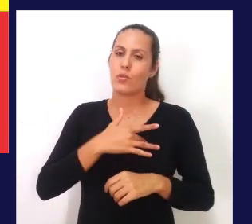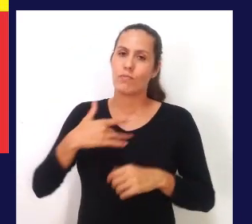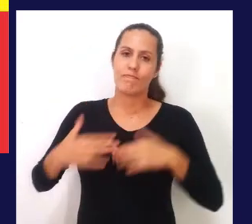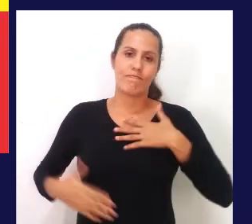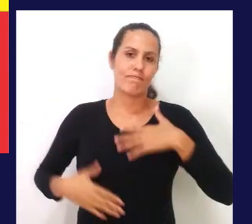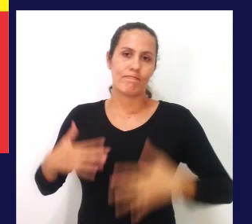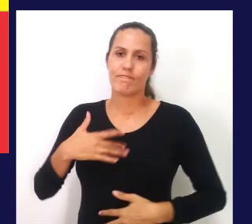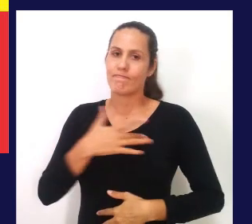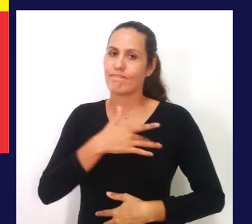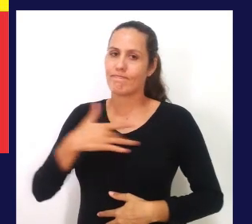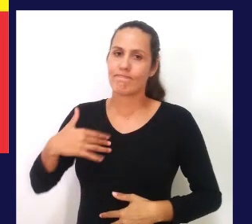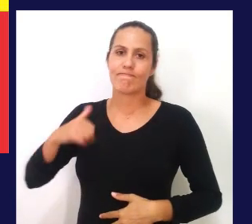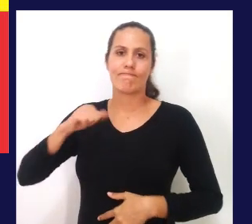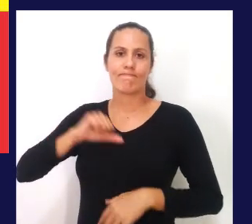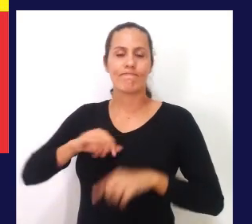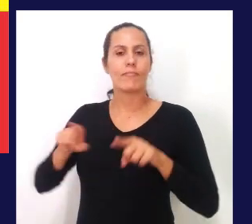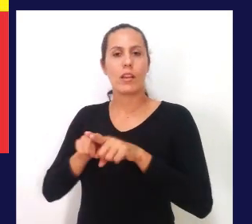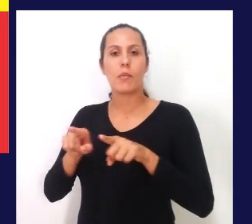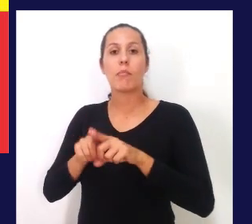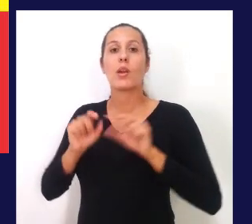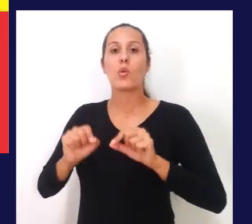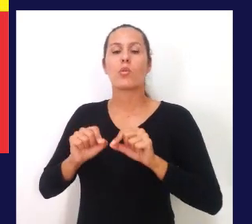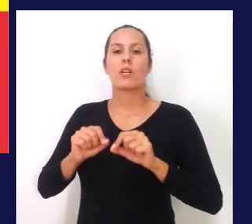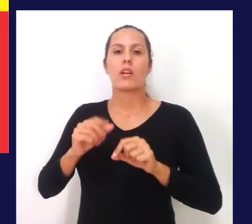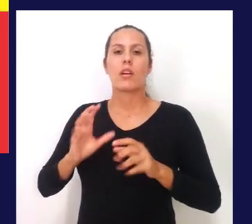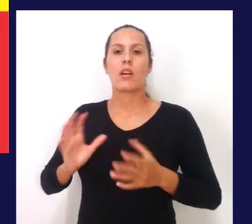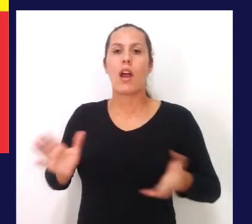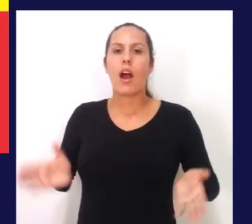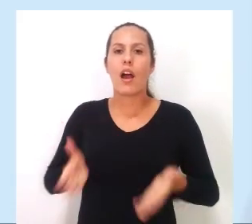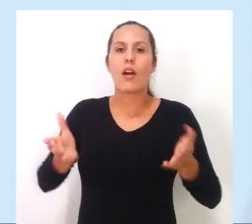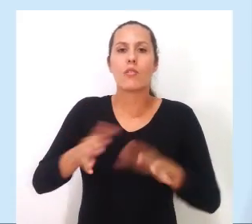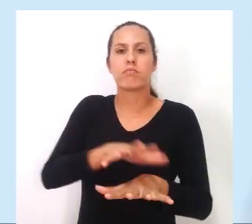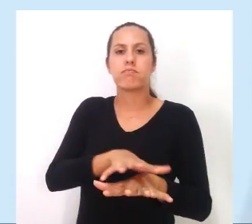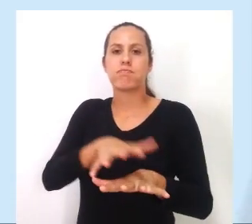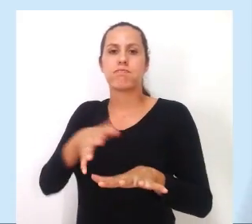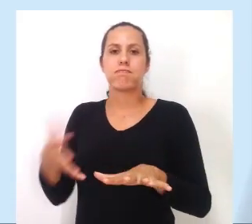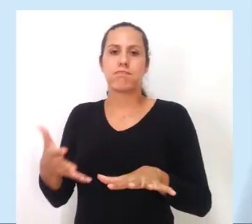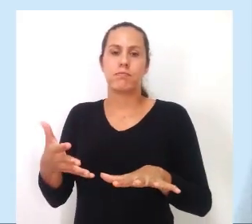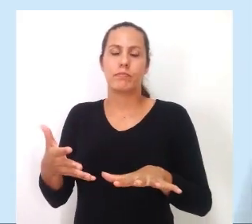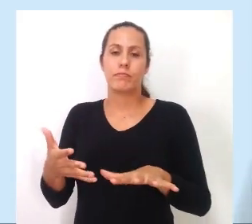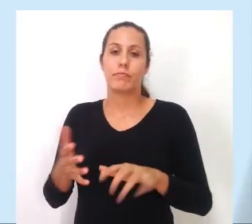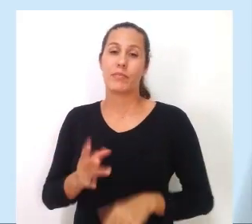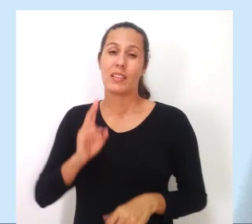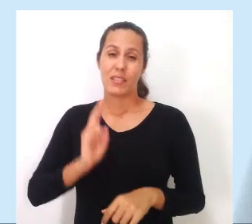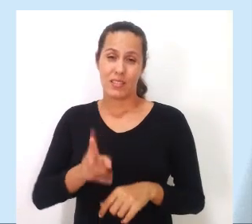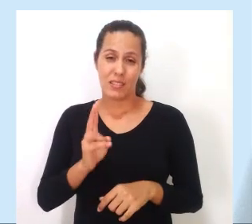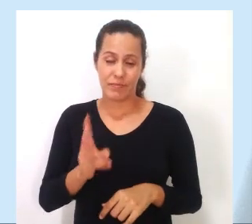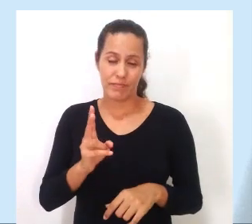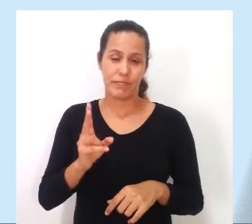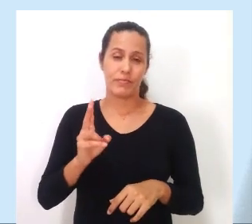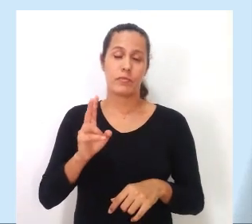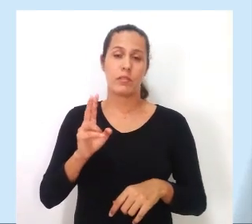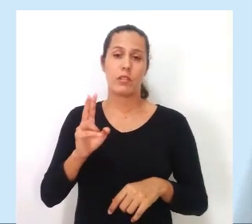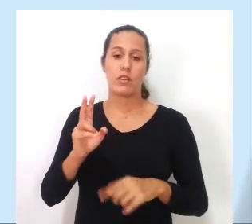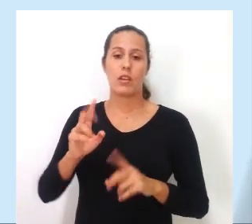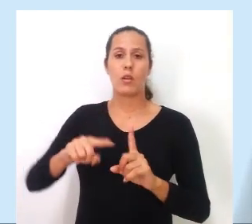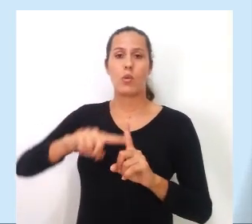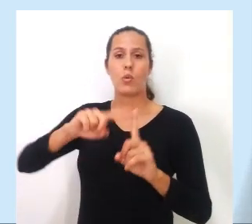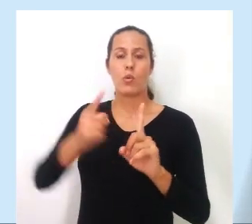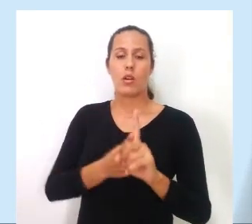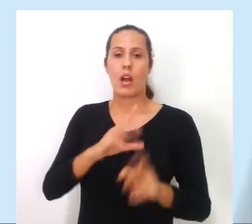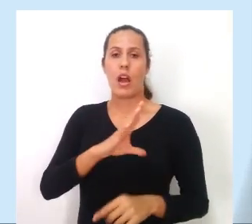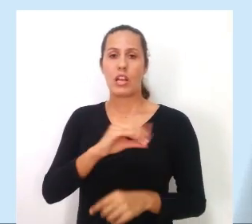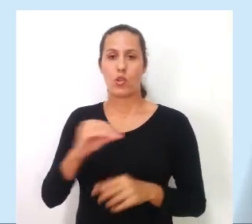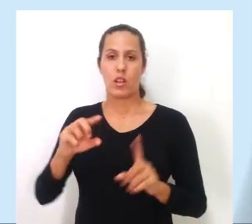pode promover a exclusão social. Toda vez quando se tem uma adolescente